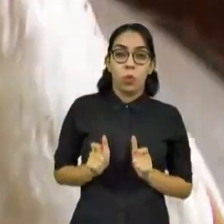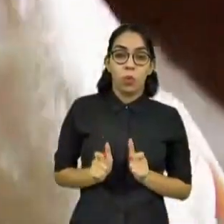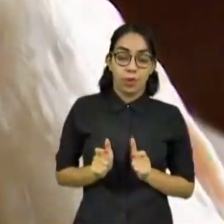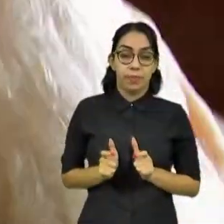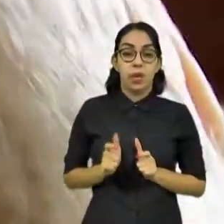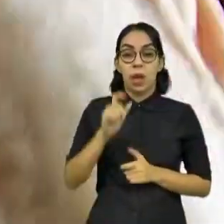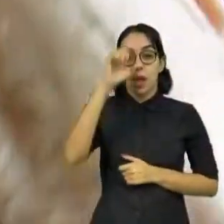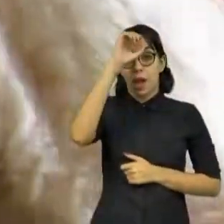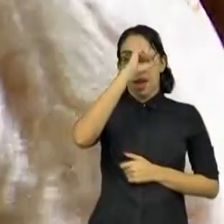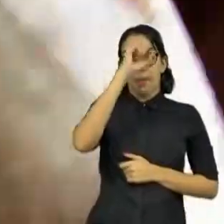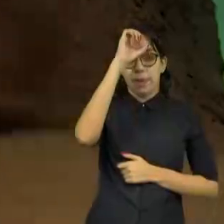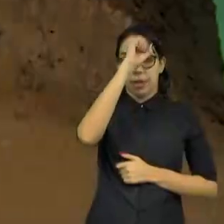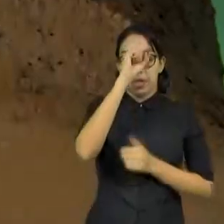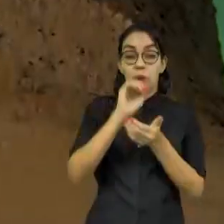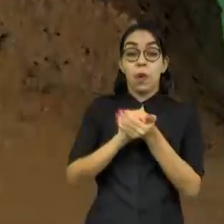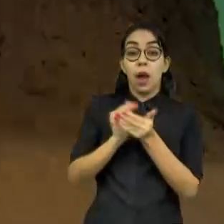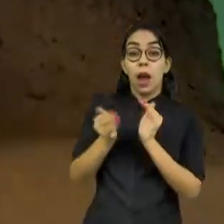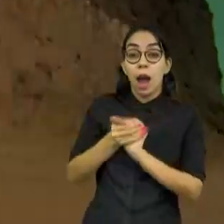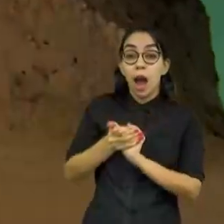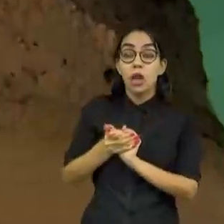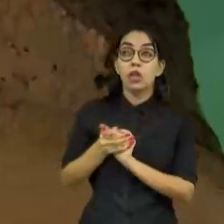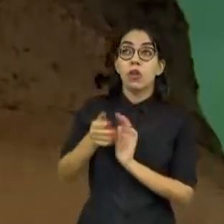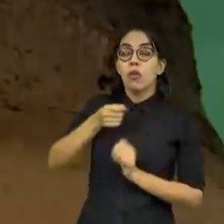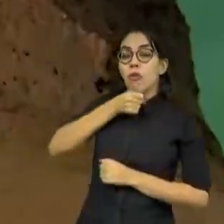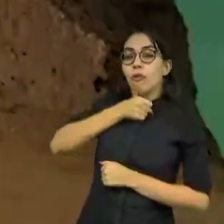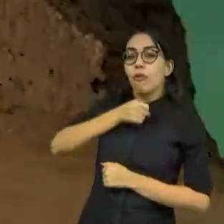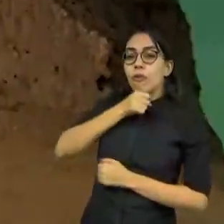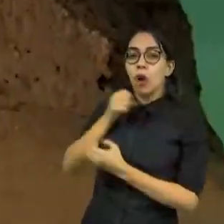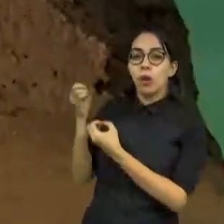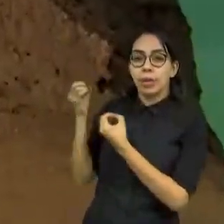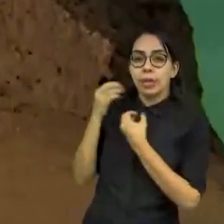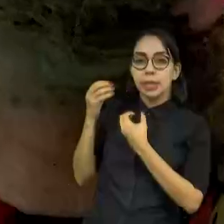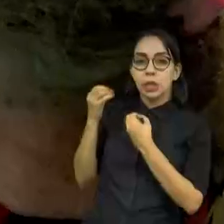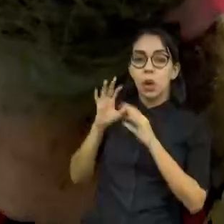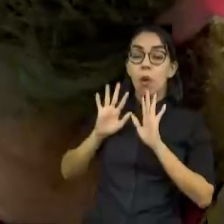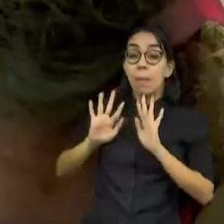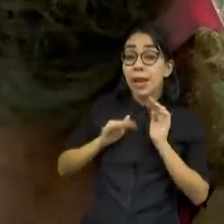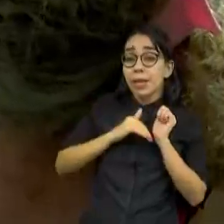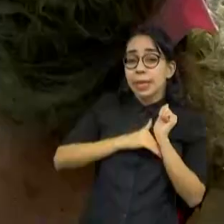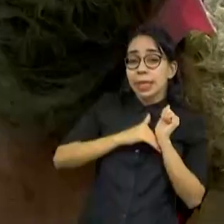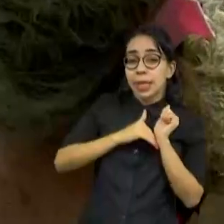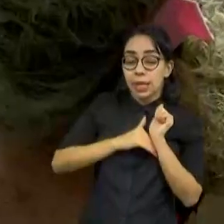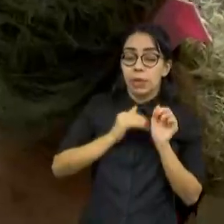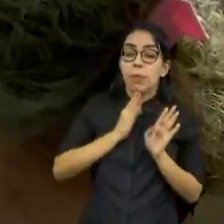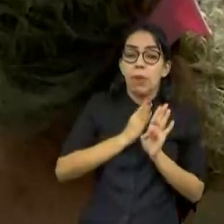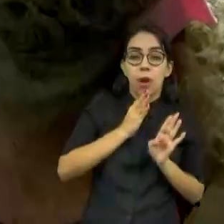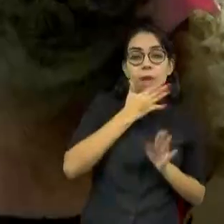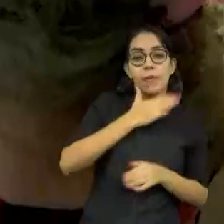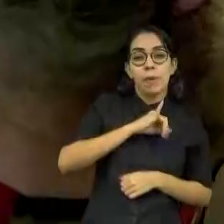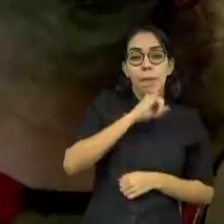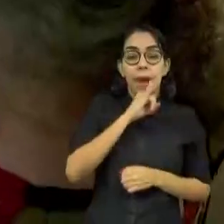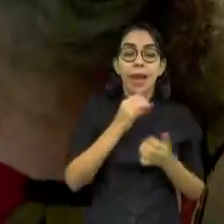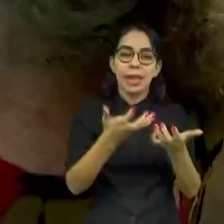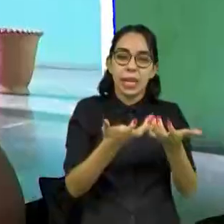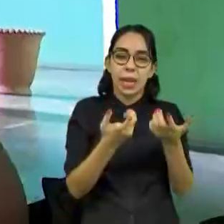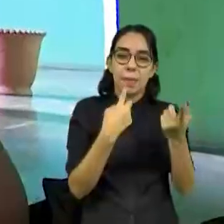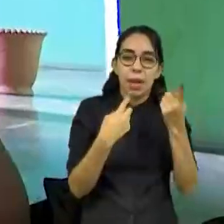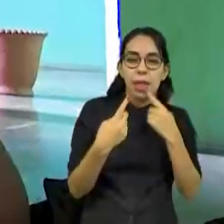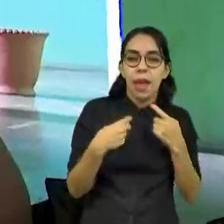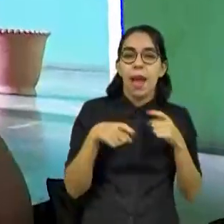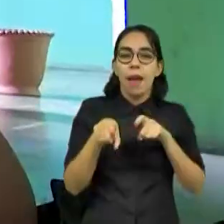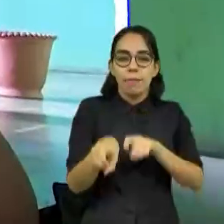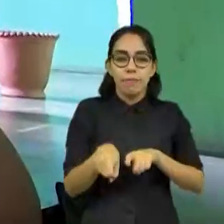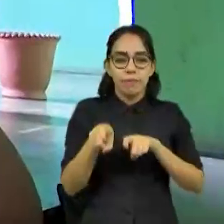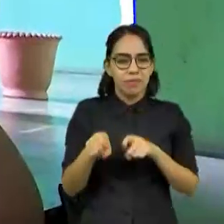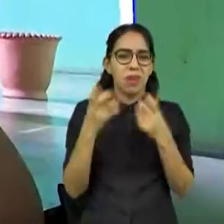Aprendeu a arte com a avó, escondida do pai, que exigia que a filha, assim como todos, trabalhasse no roçado. Papai